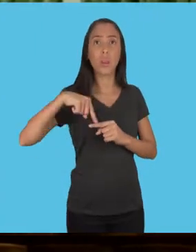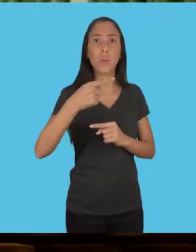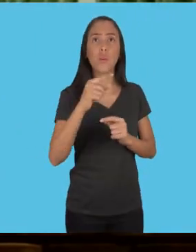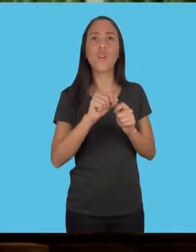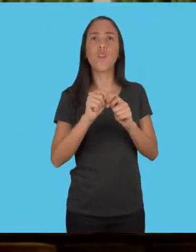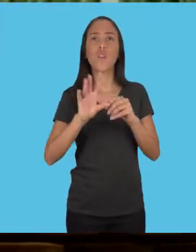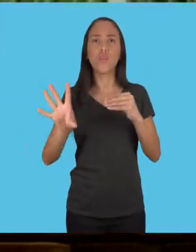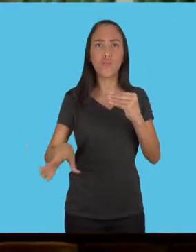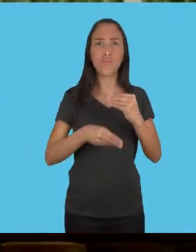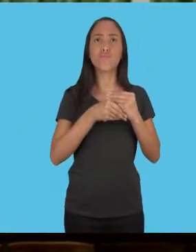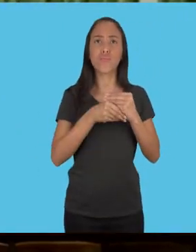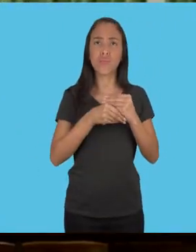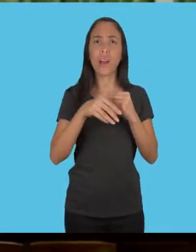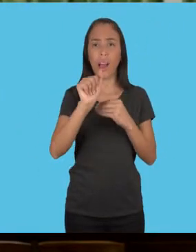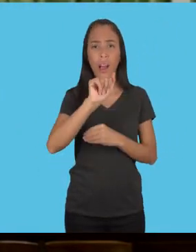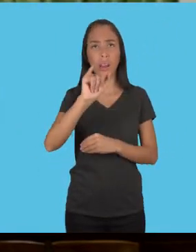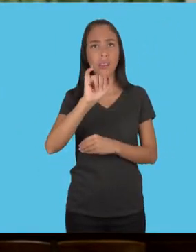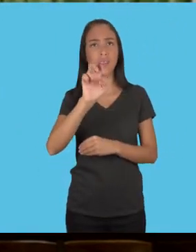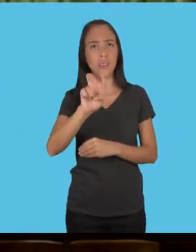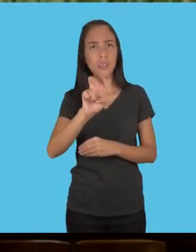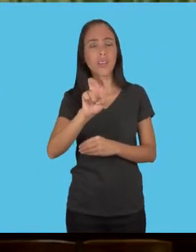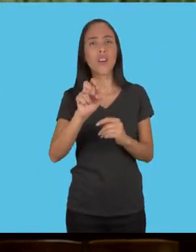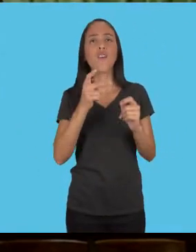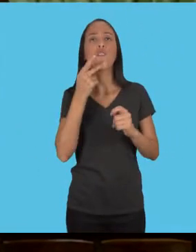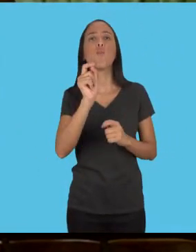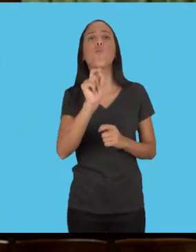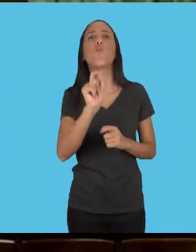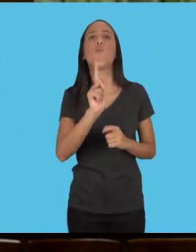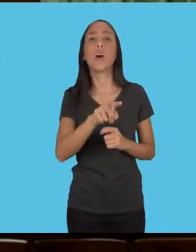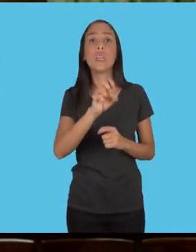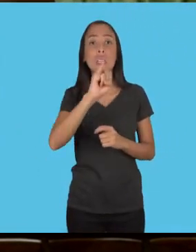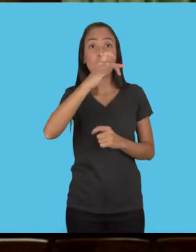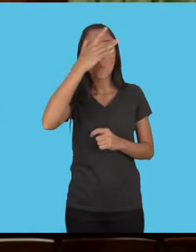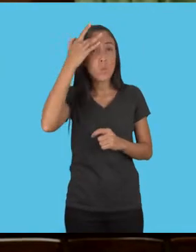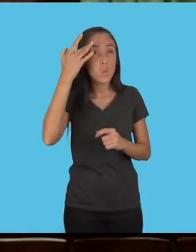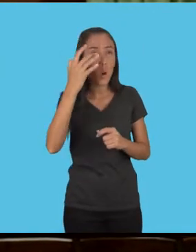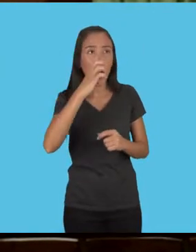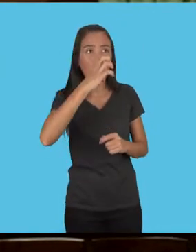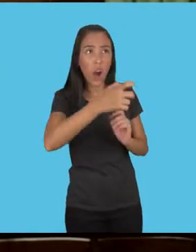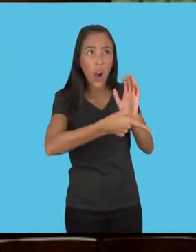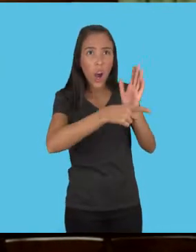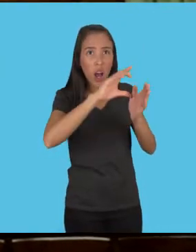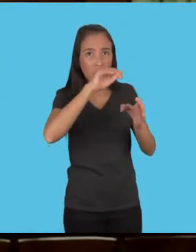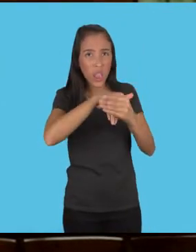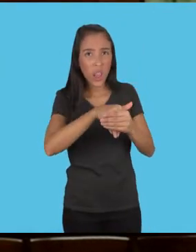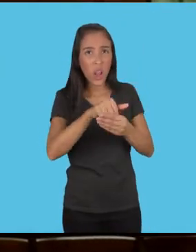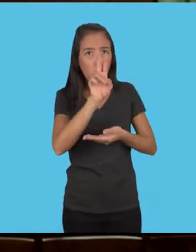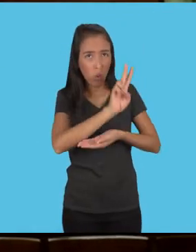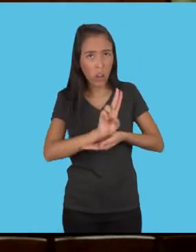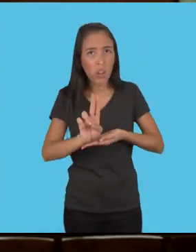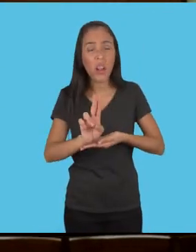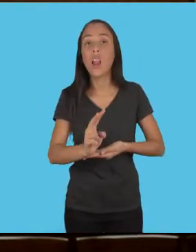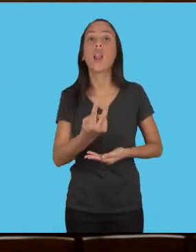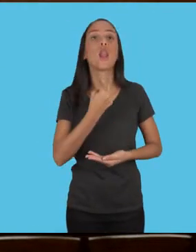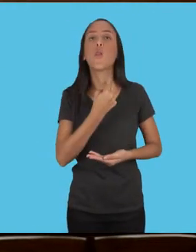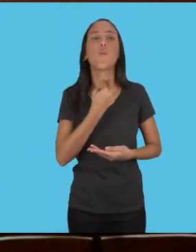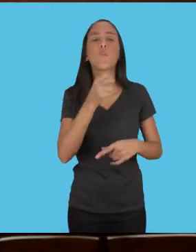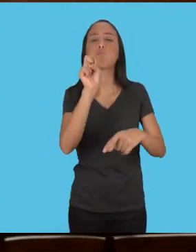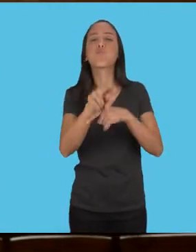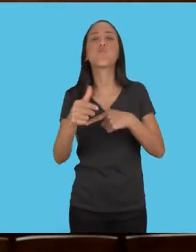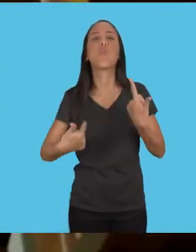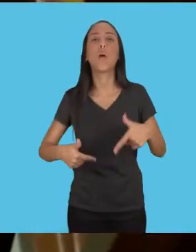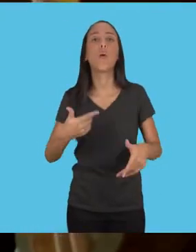ato institucional número 5, que dizia que quem tinha sido cassado nas universidades não